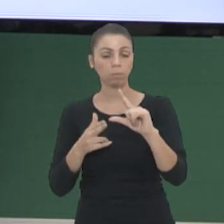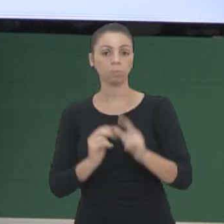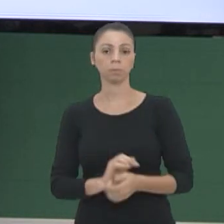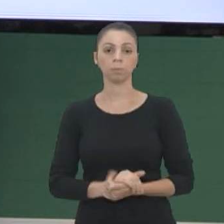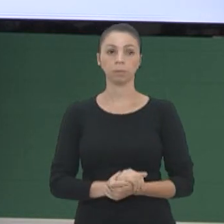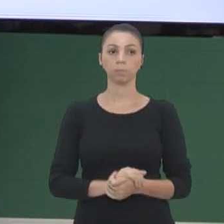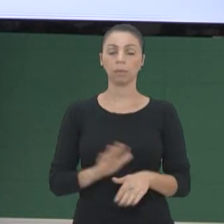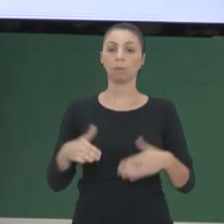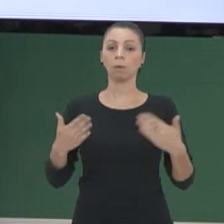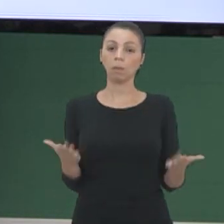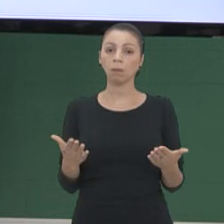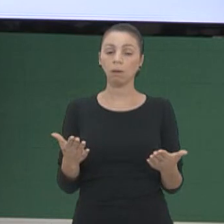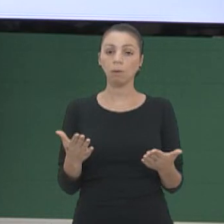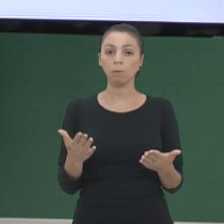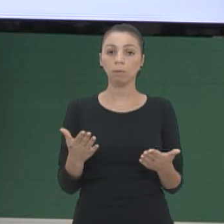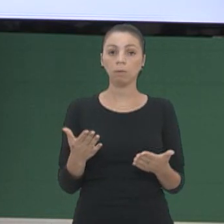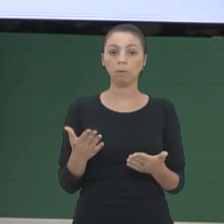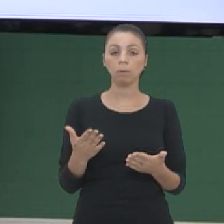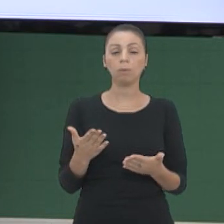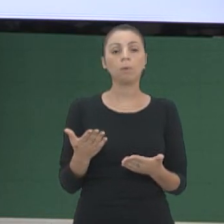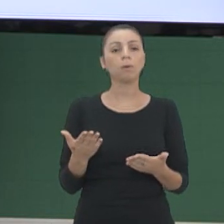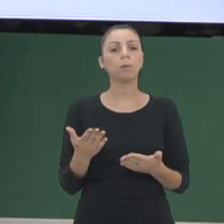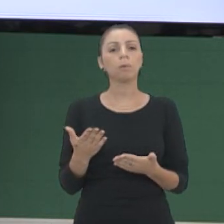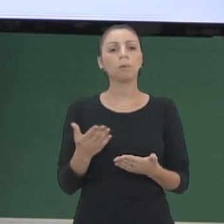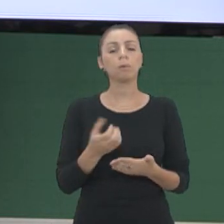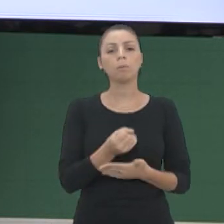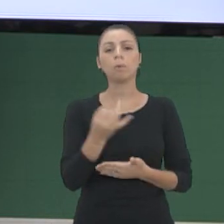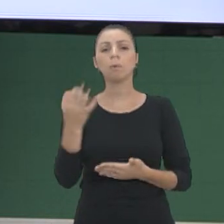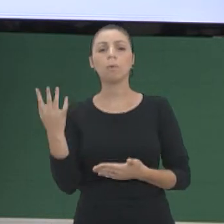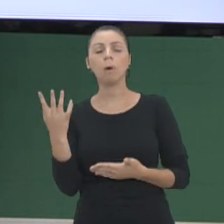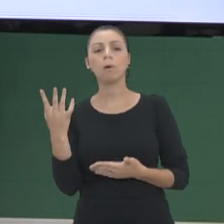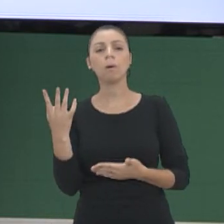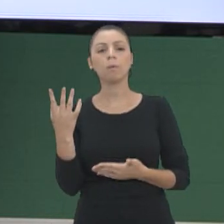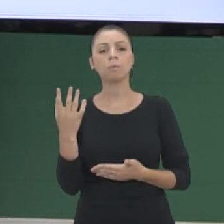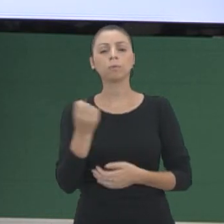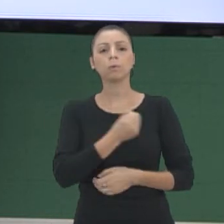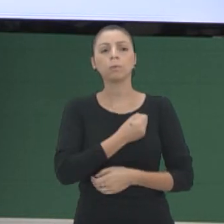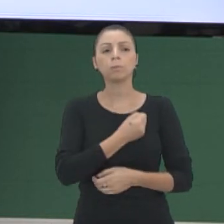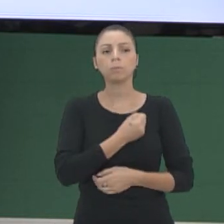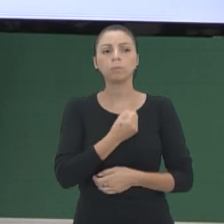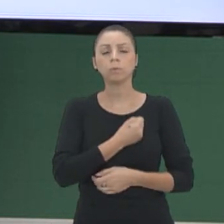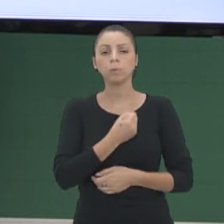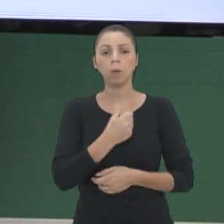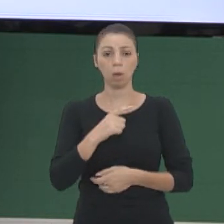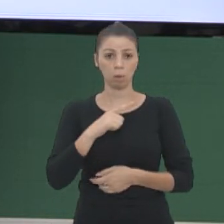medida. Então, qual o valor de x? Eu tenho o desenho do triângulo